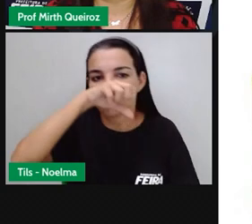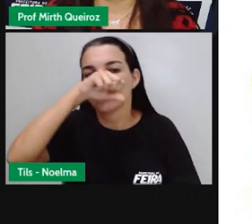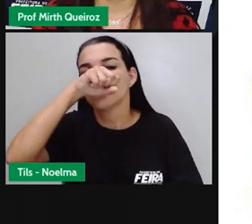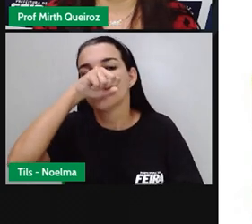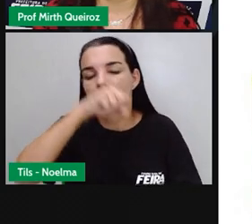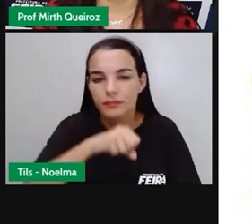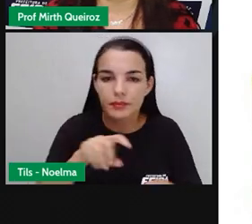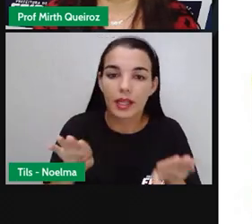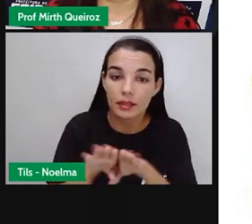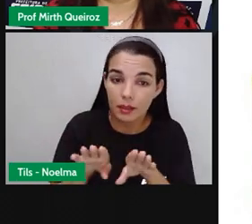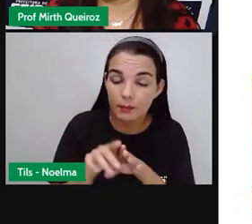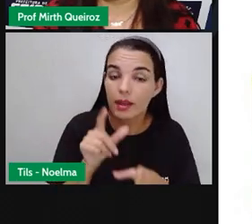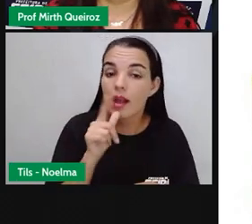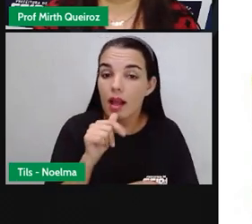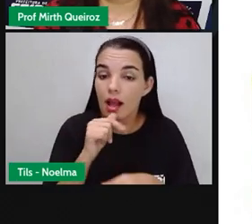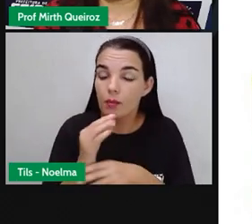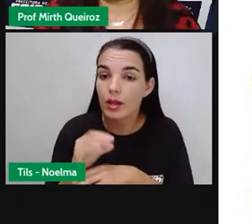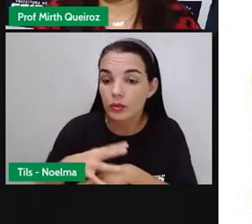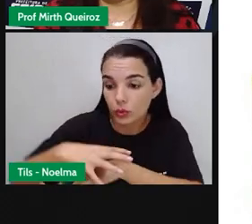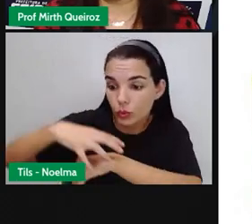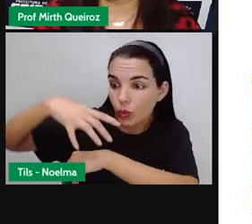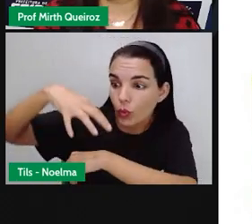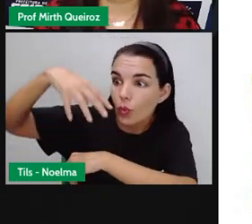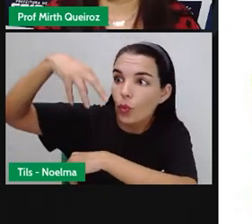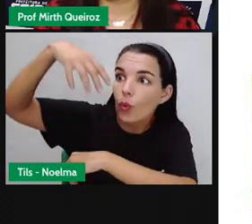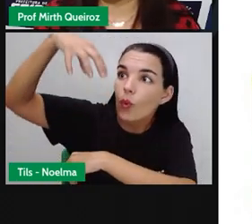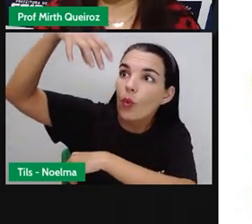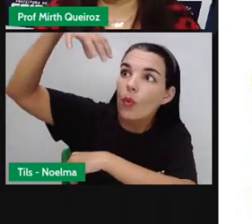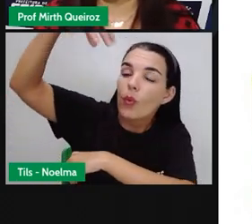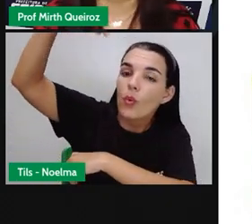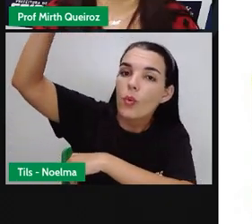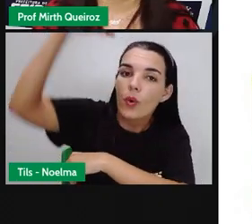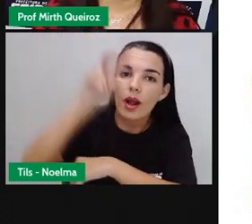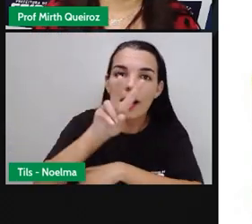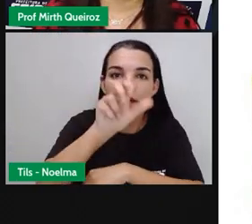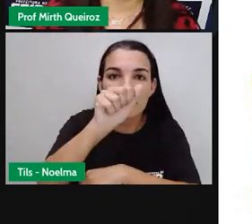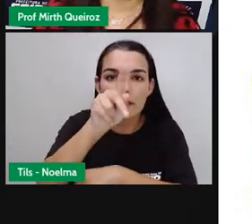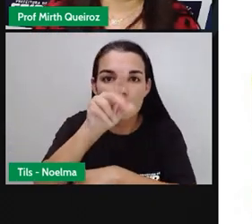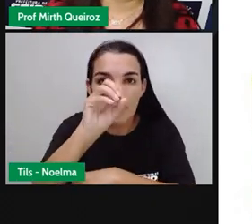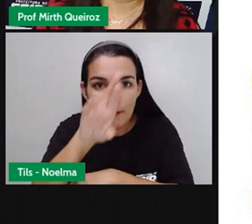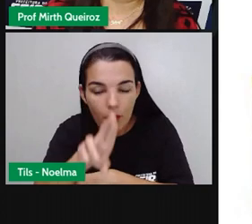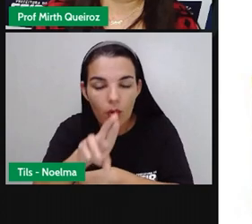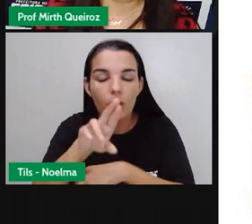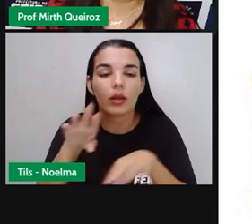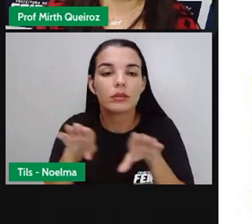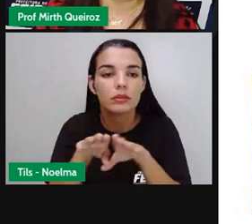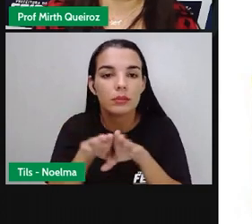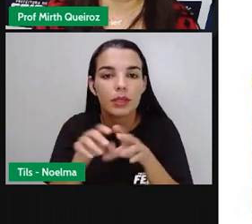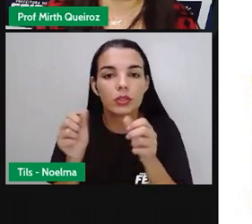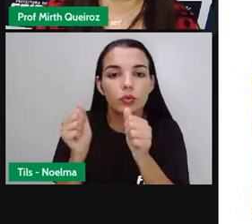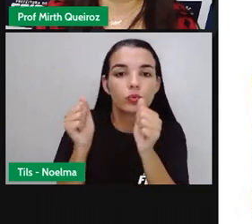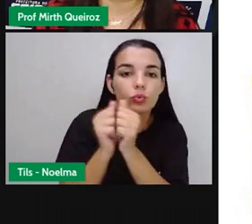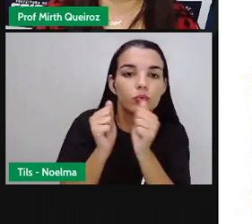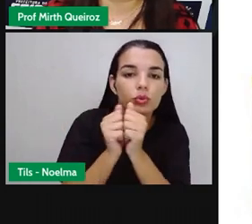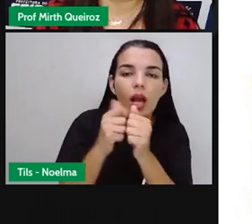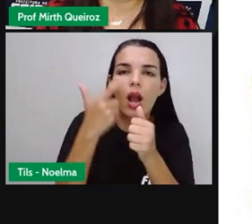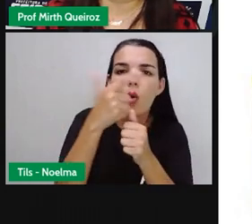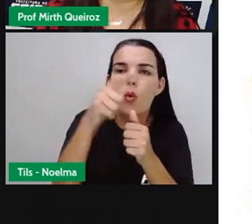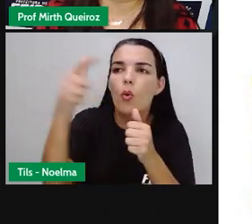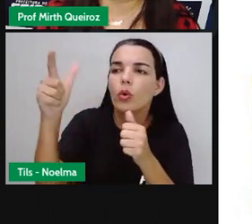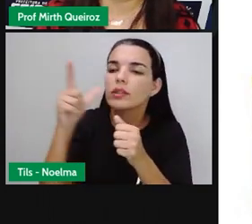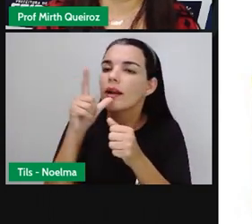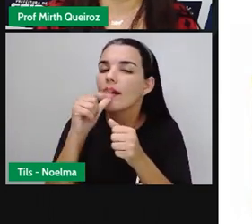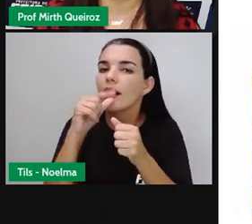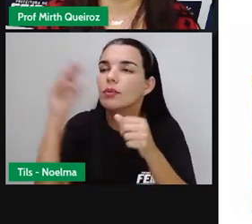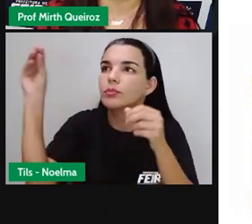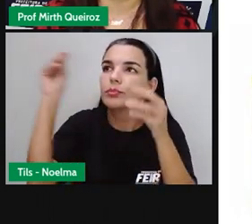também vai subir em forma de vapor, né? E vai se juntar com outras partículas